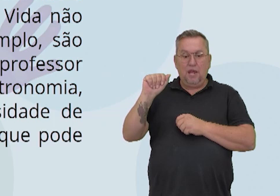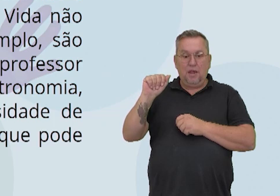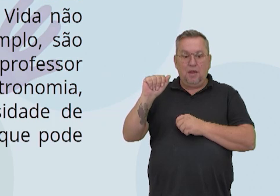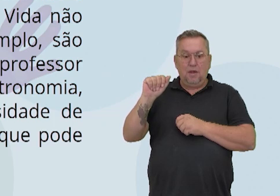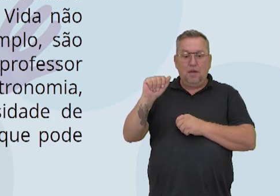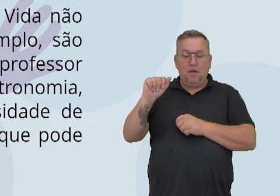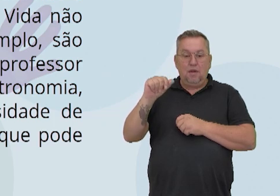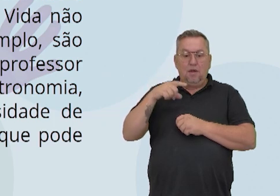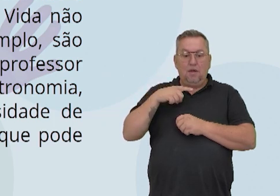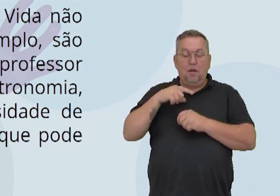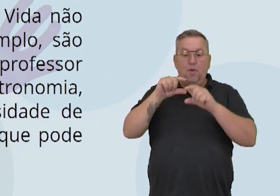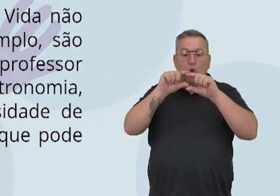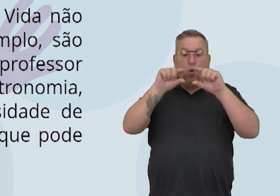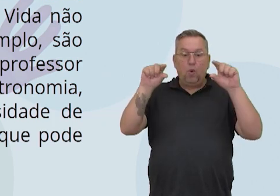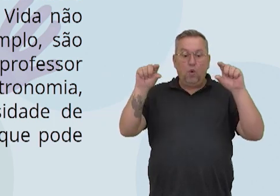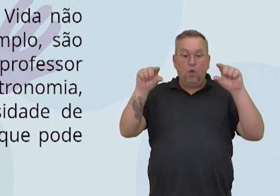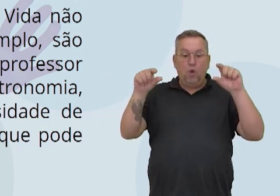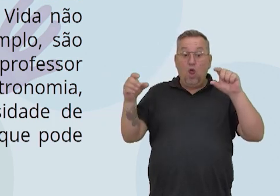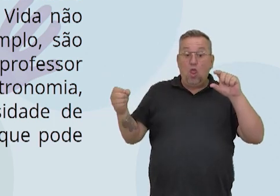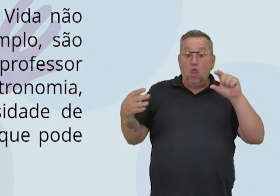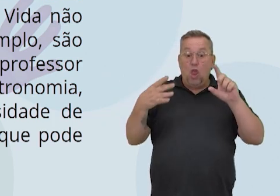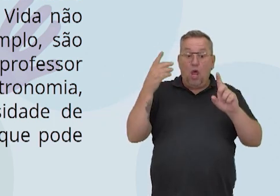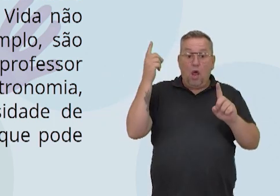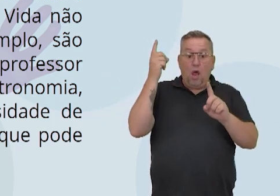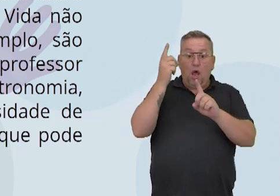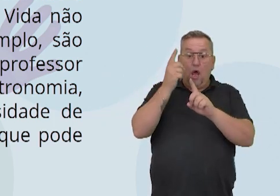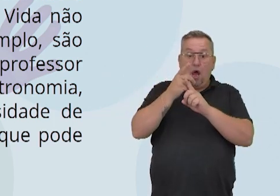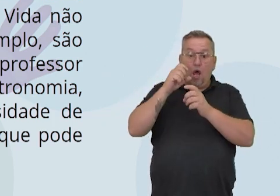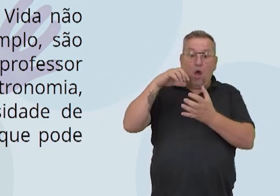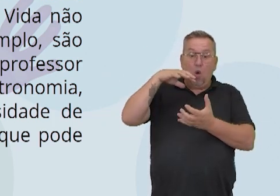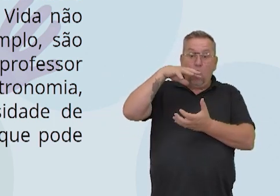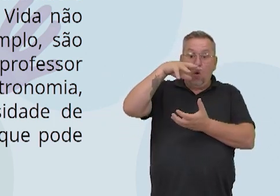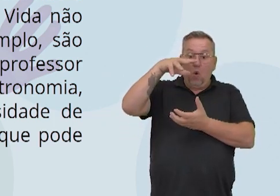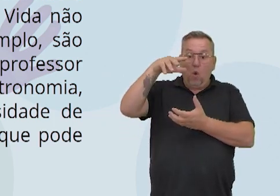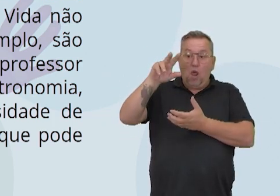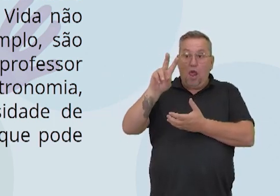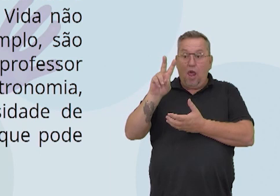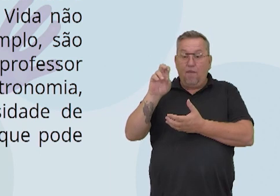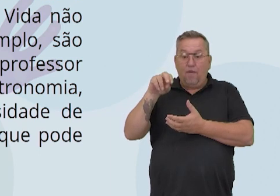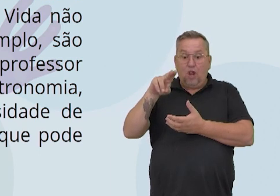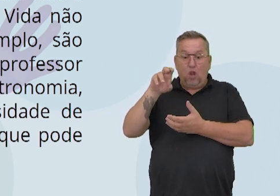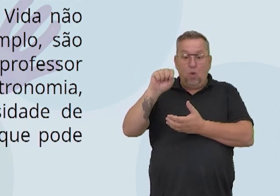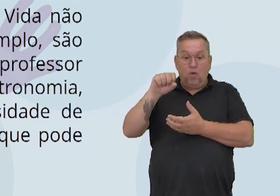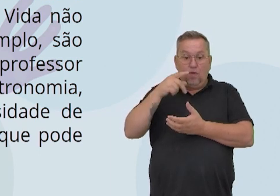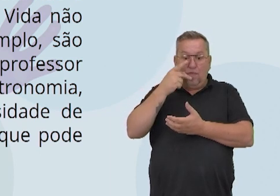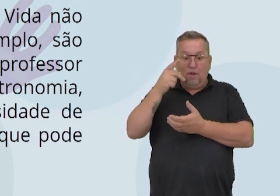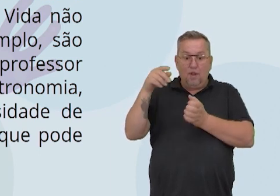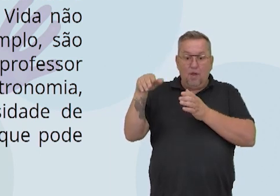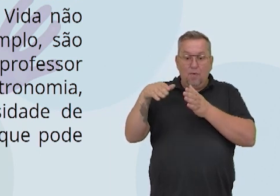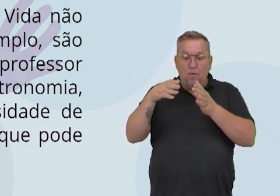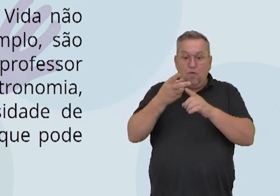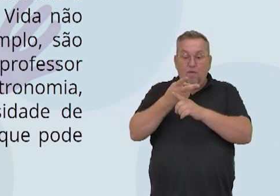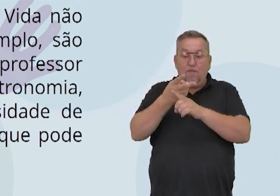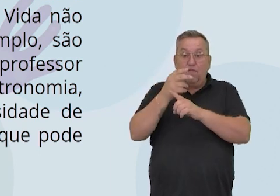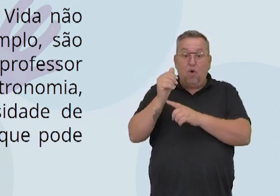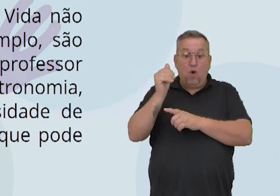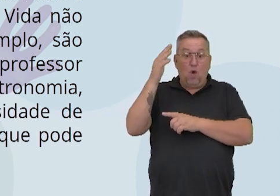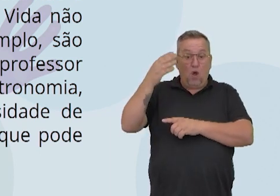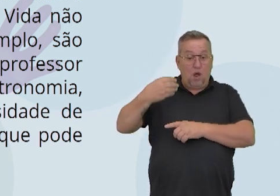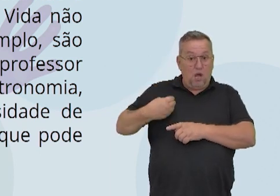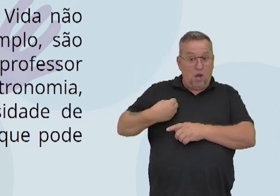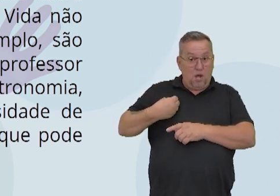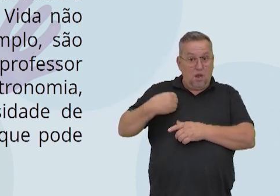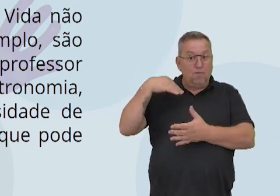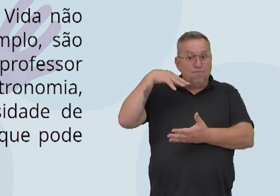e o subtítulo. Nova descoberta na atmosfera de Vênus indica caminhos para a busca de vida fora